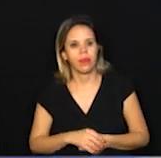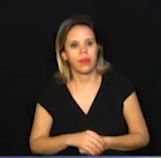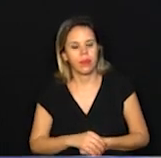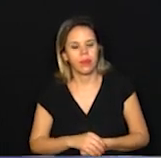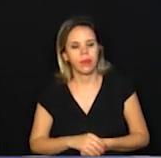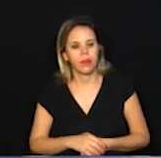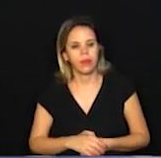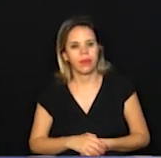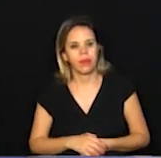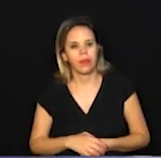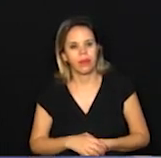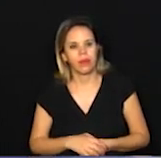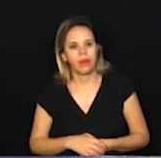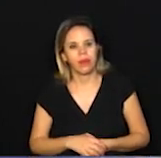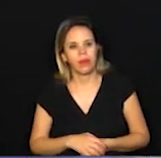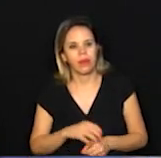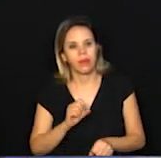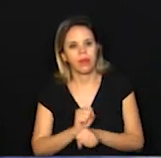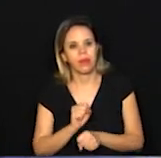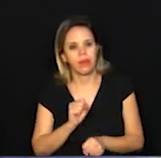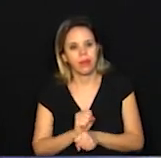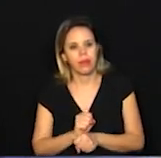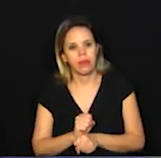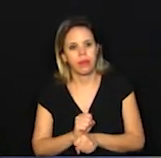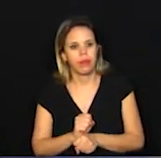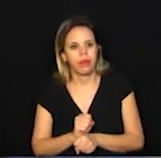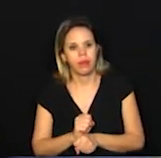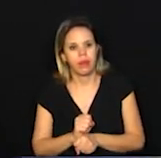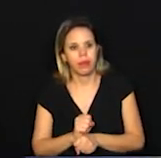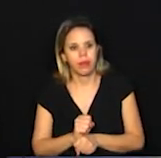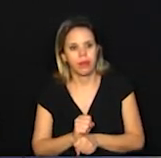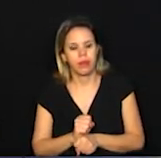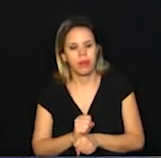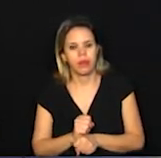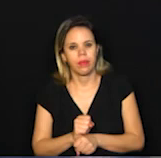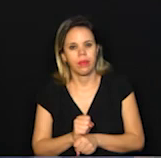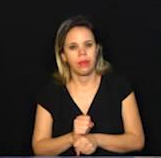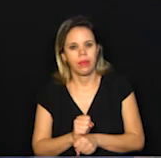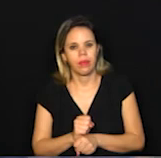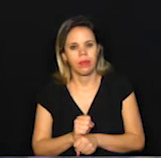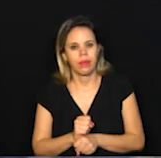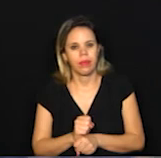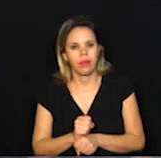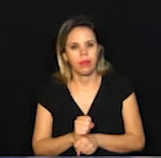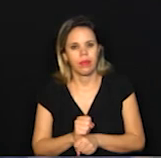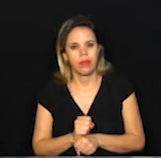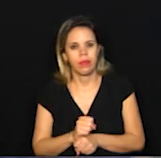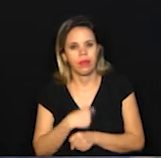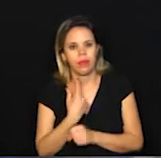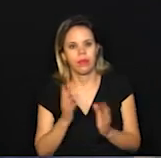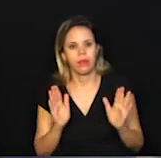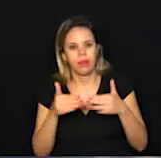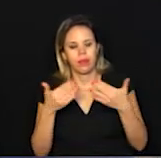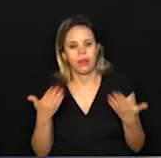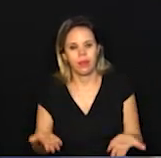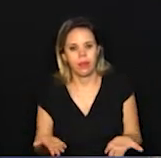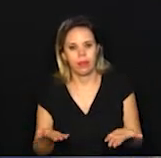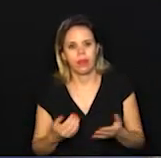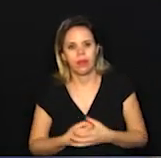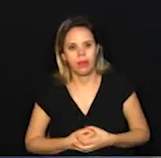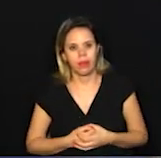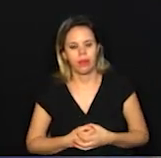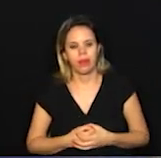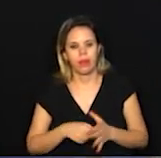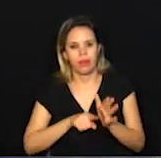provavelmente vai ter que aguardar um pouco, né? Mas a nossa grande foco lá, além